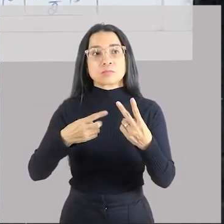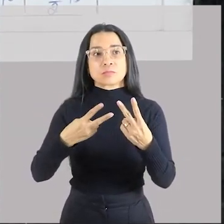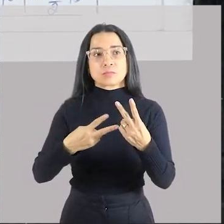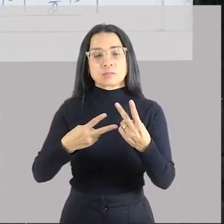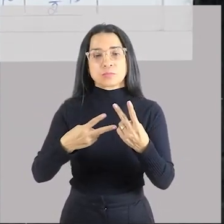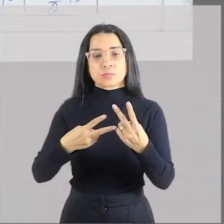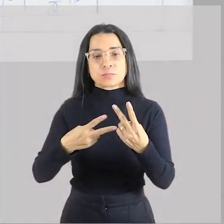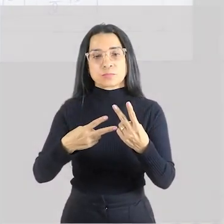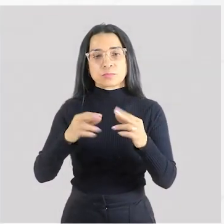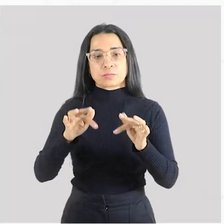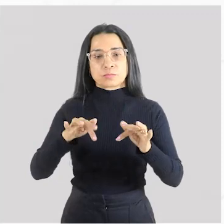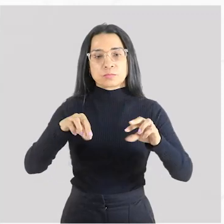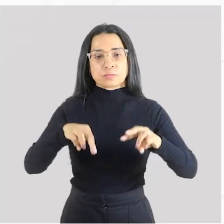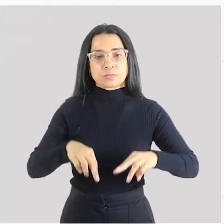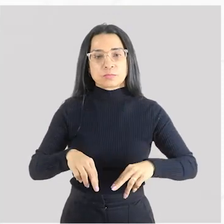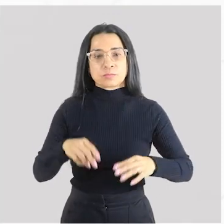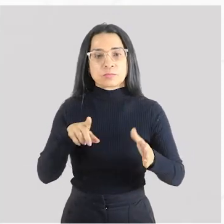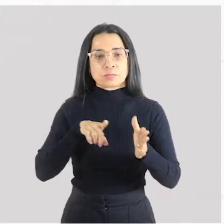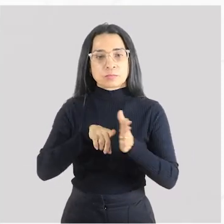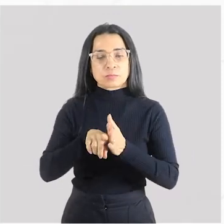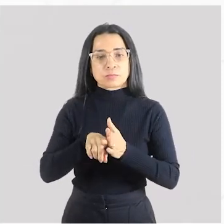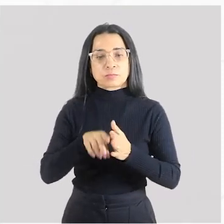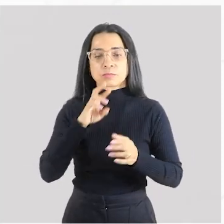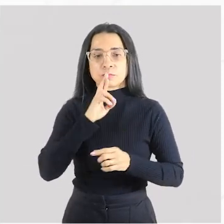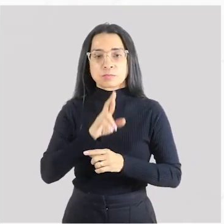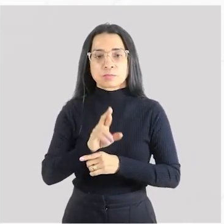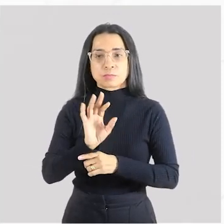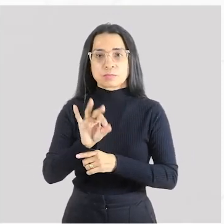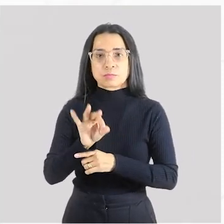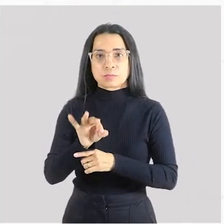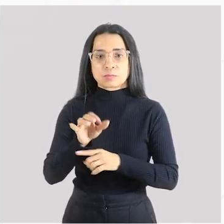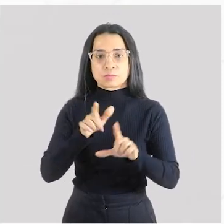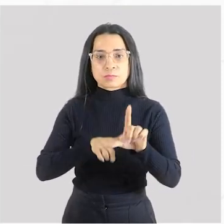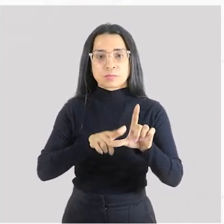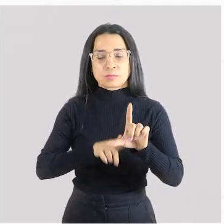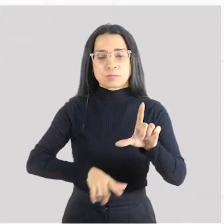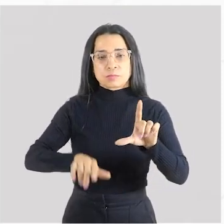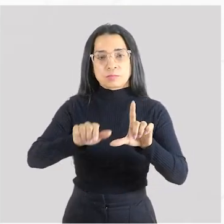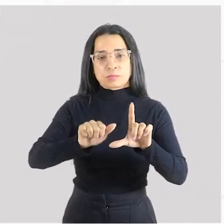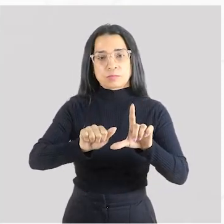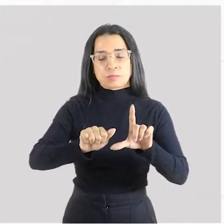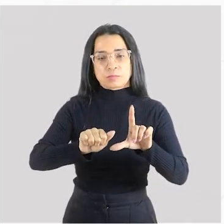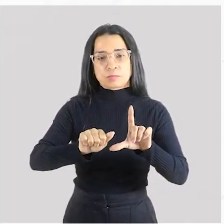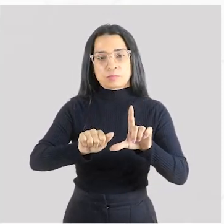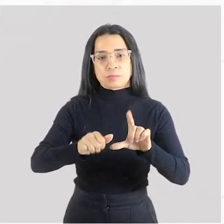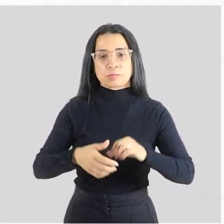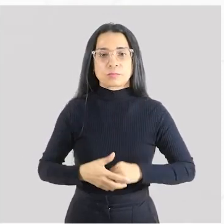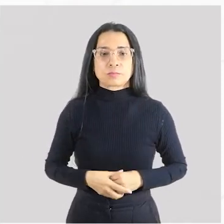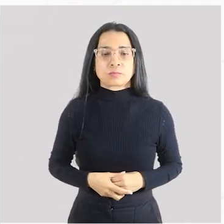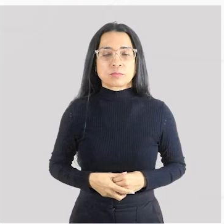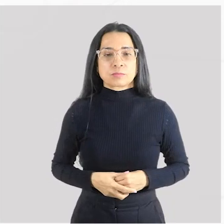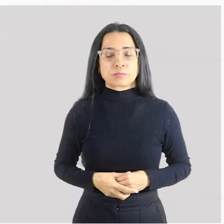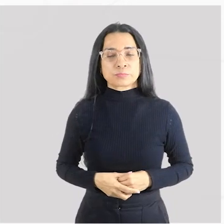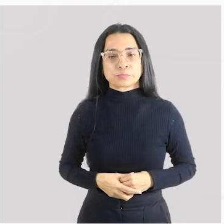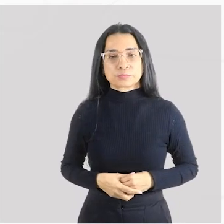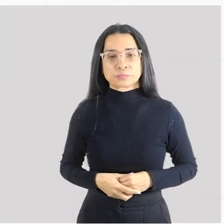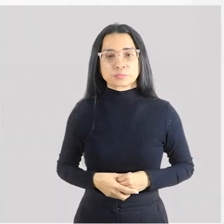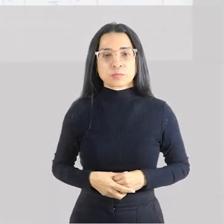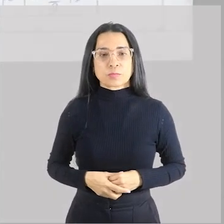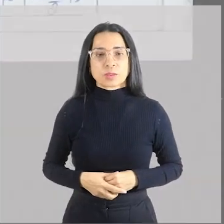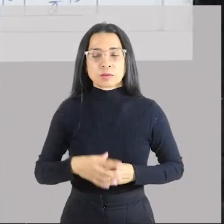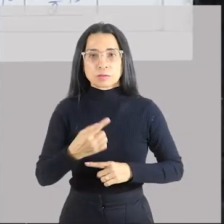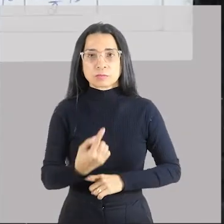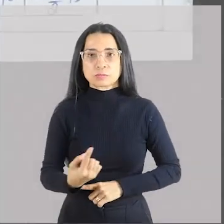Pronto. Finalizou a nossa questão. Resposta correta, letra A. Tá? Vamos para a nossa última